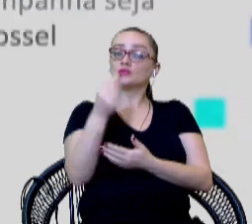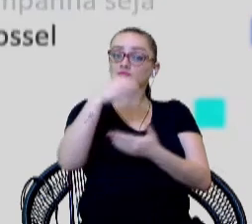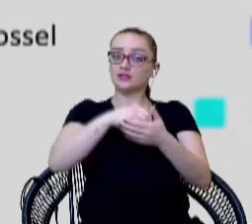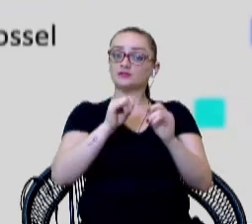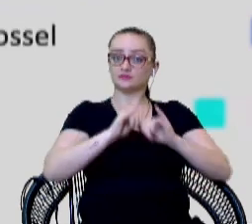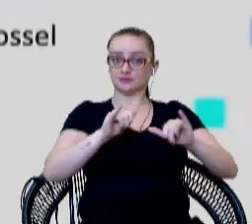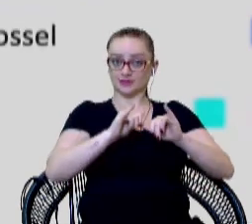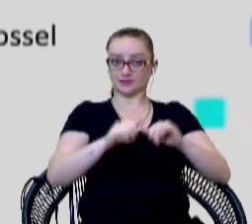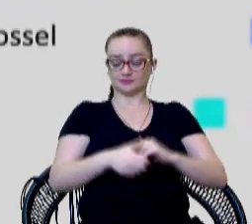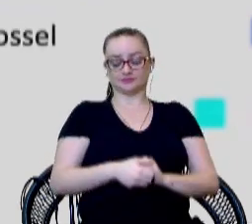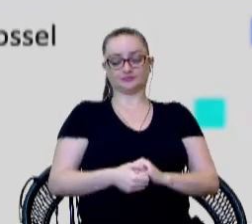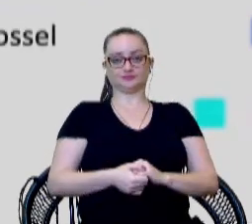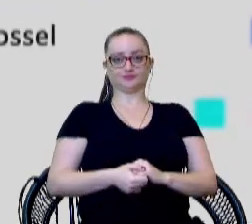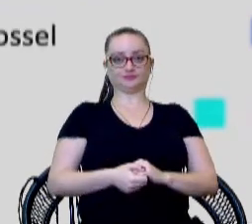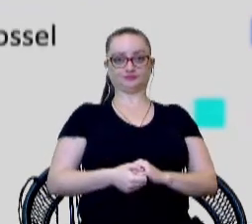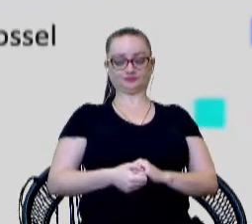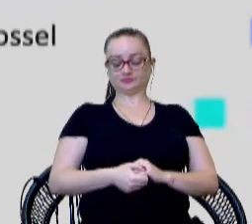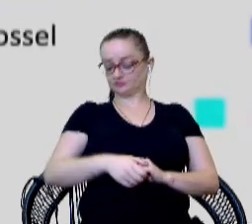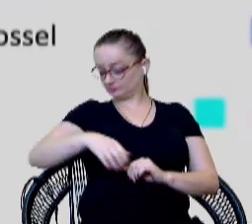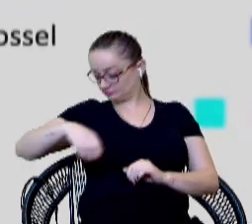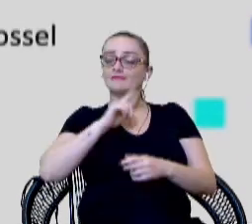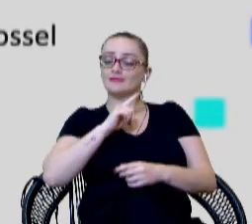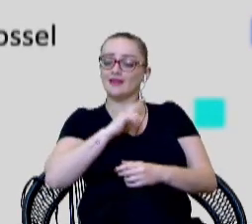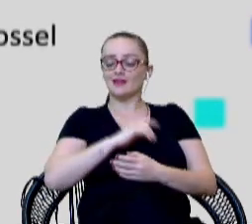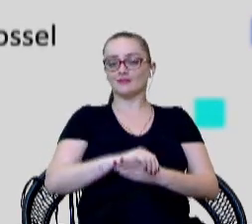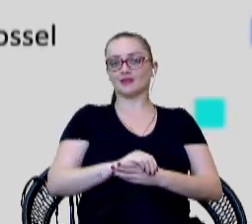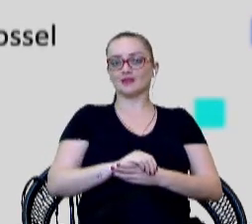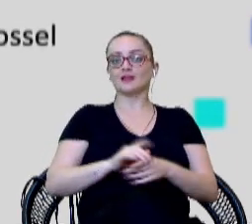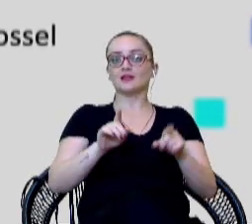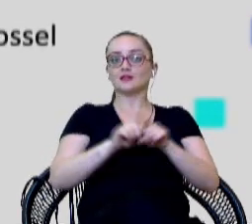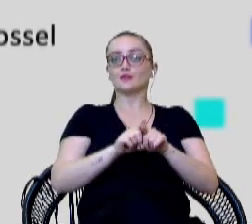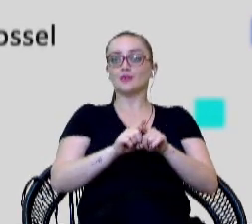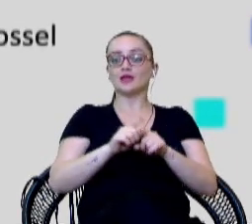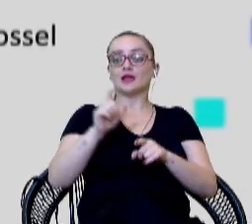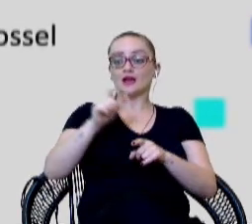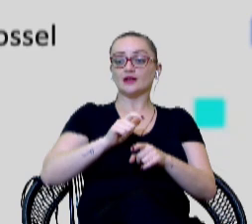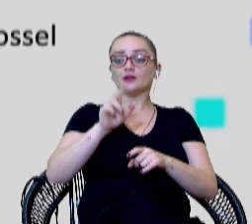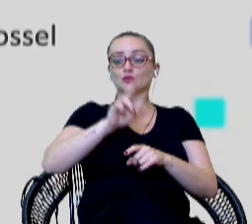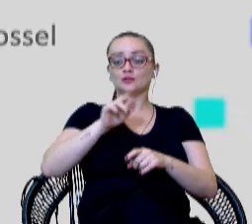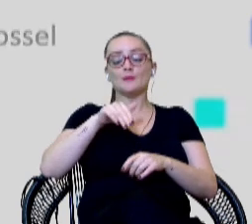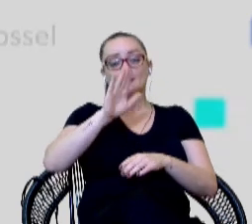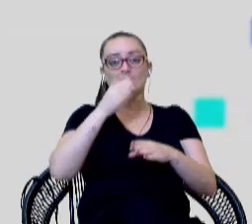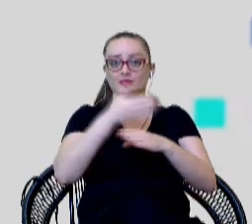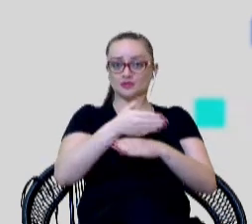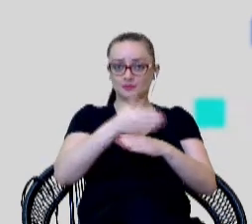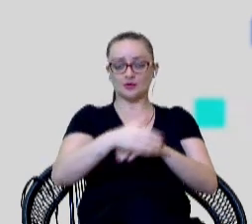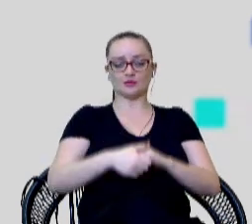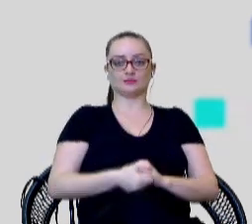campanha. Lembrando, qual cartão de carrossel que eles também engajaram.